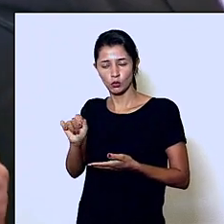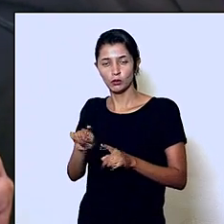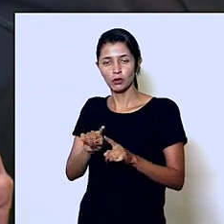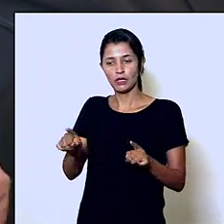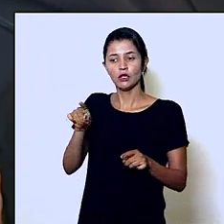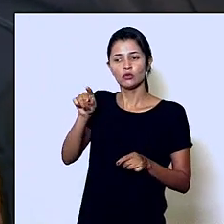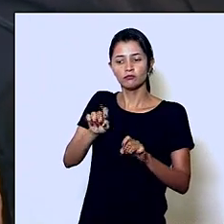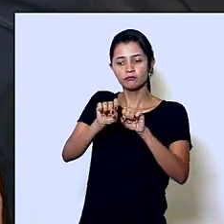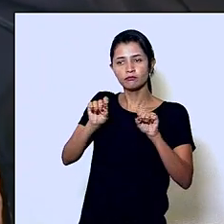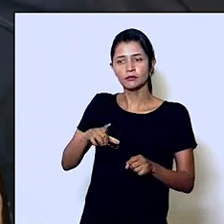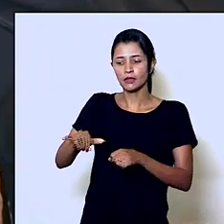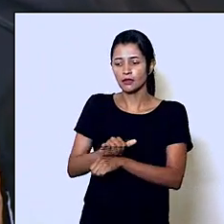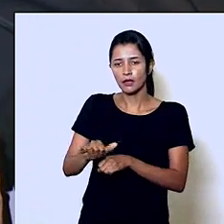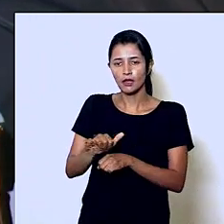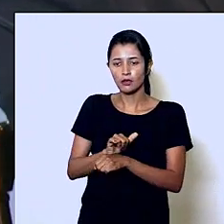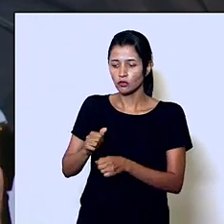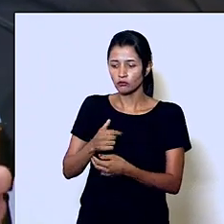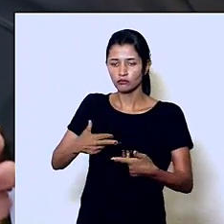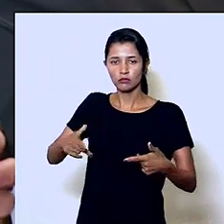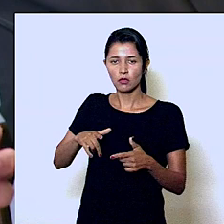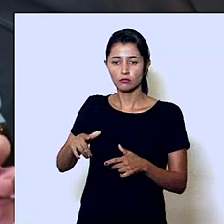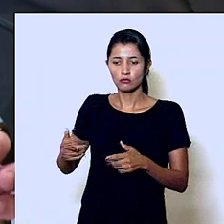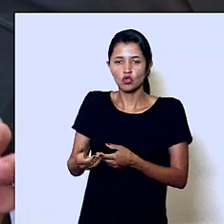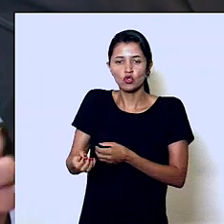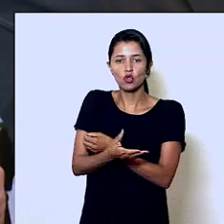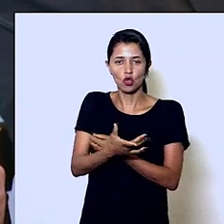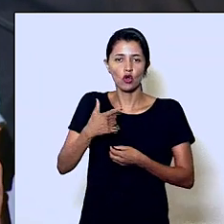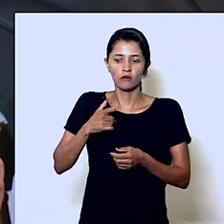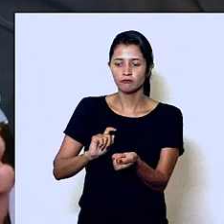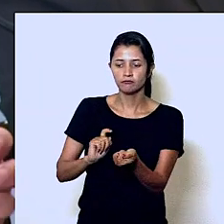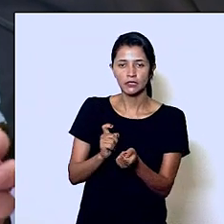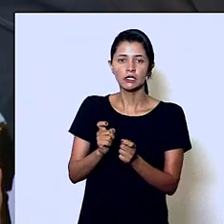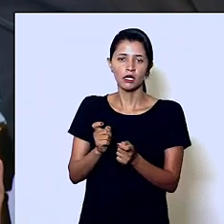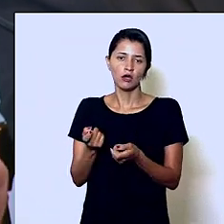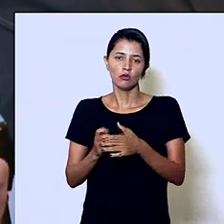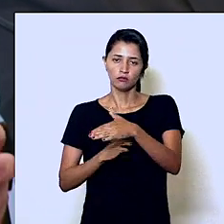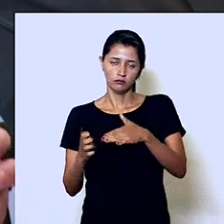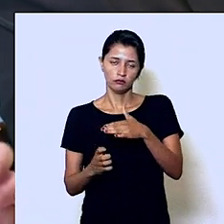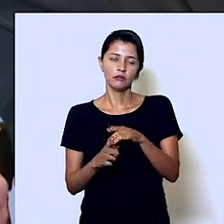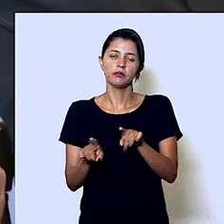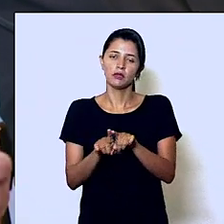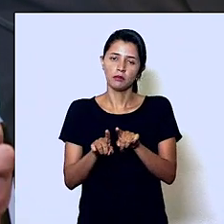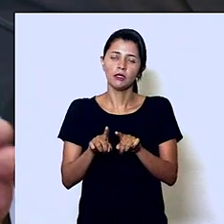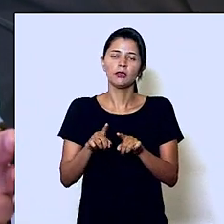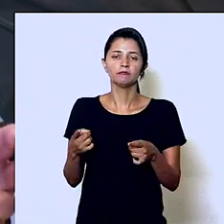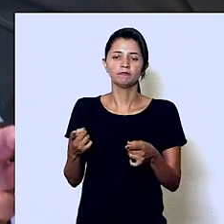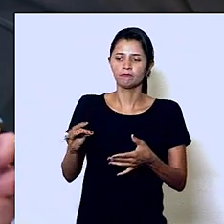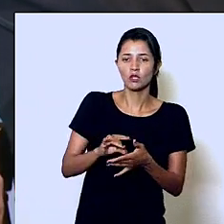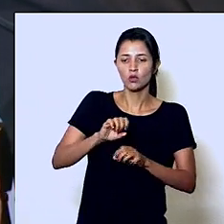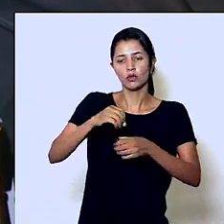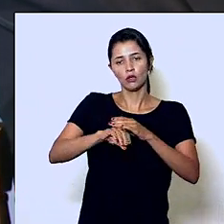procedimentos modernos de administração gerencial e de administração de empresas, consolidadas em um sistema de administração por